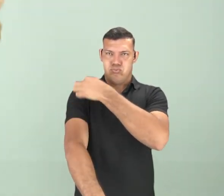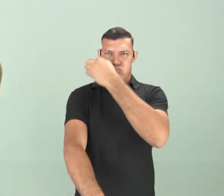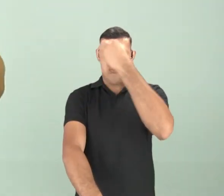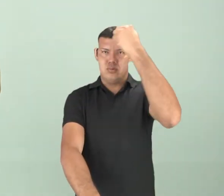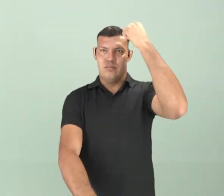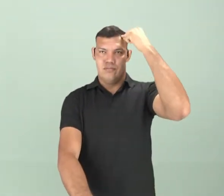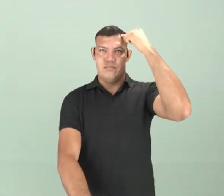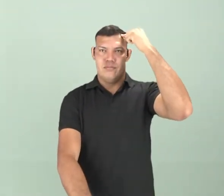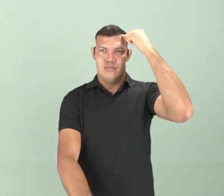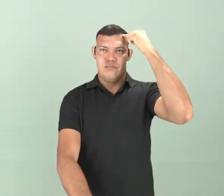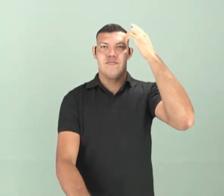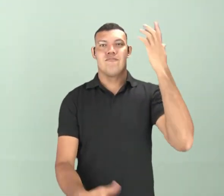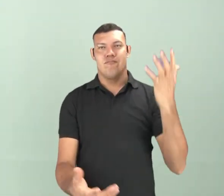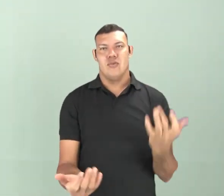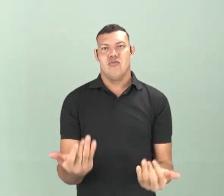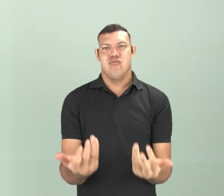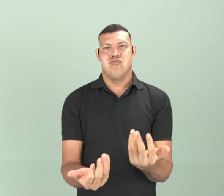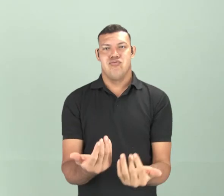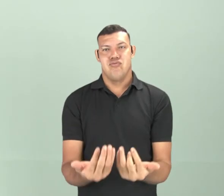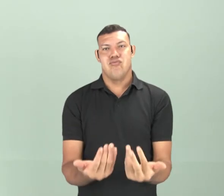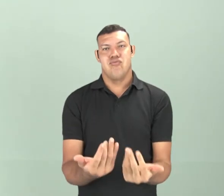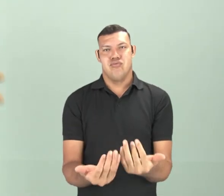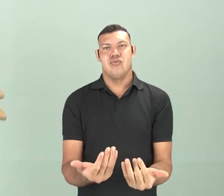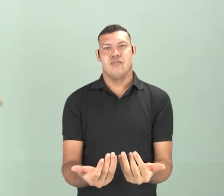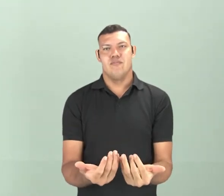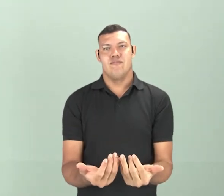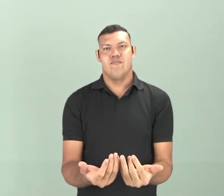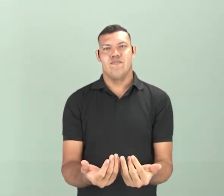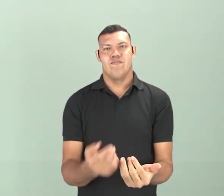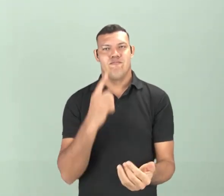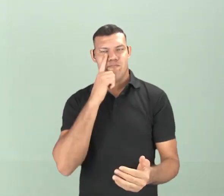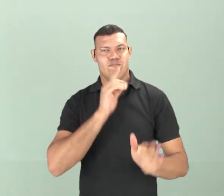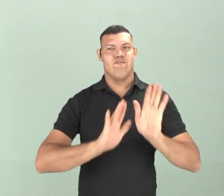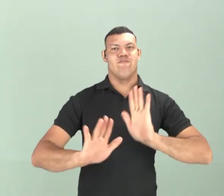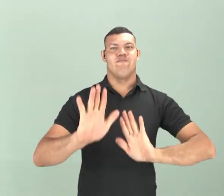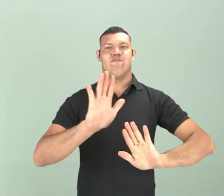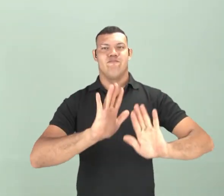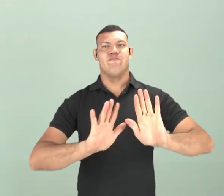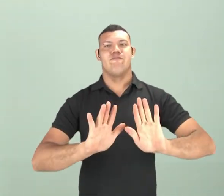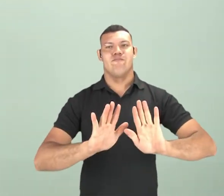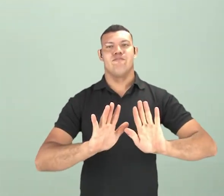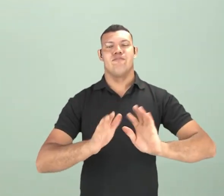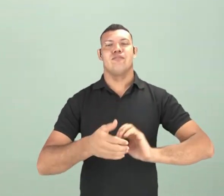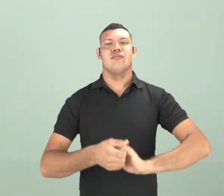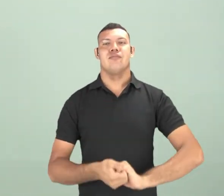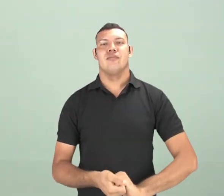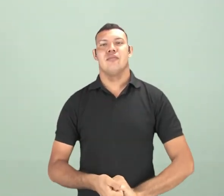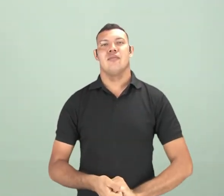identificar que era algo quente e que causa alguma reação em você.